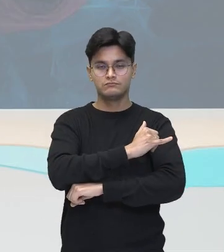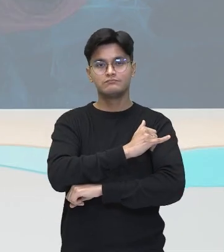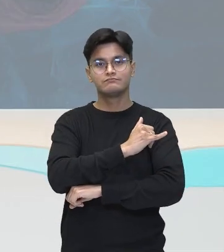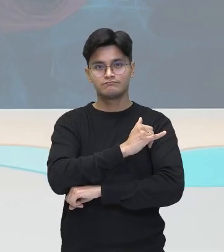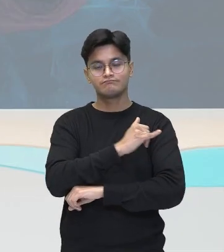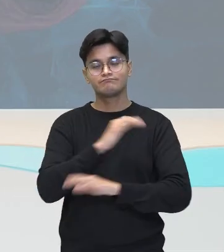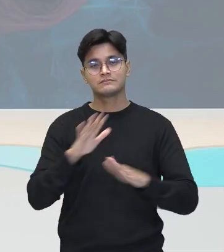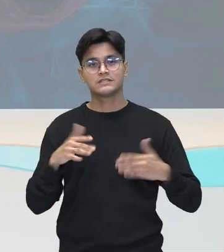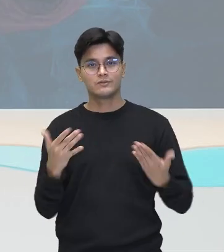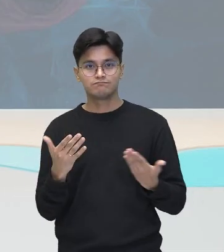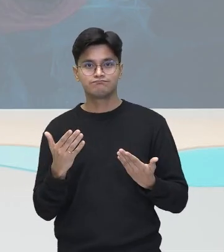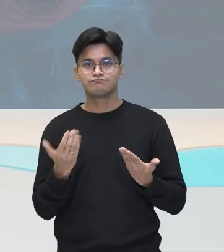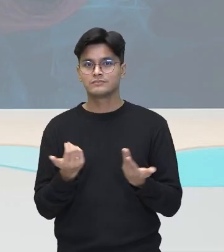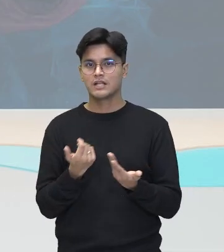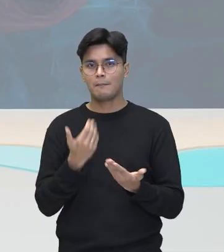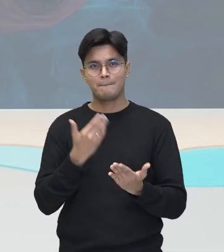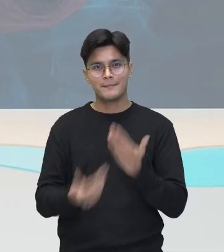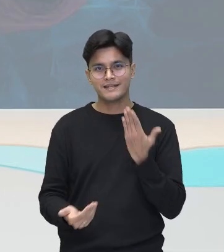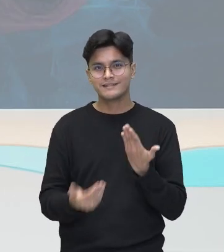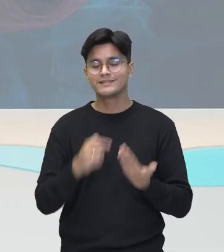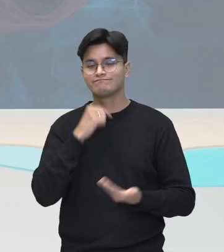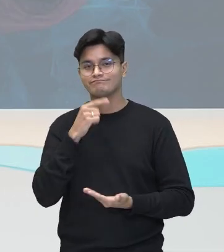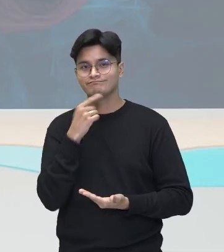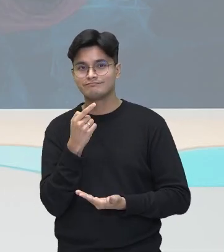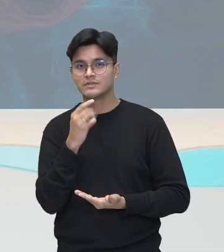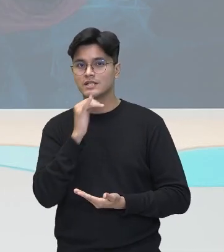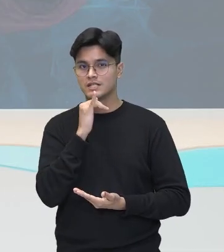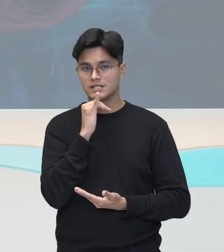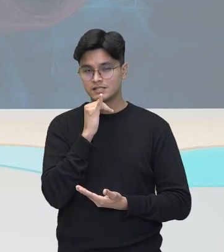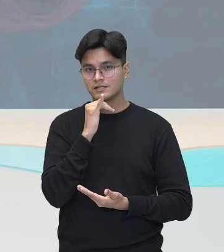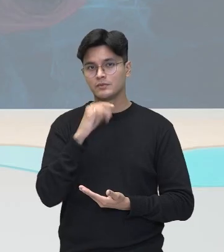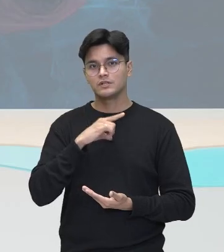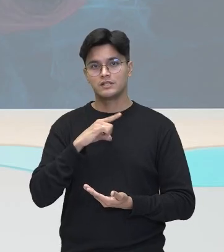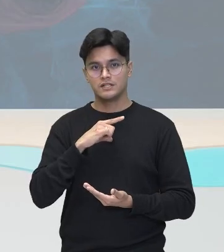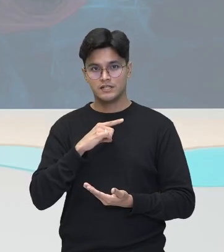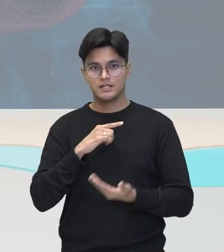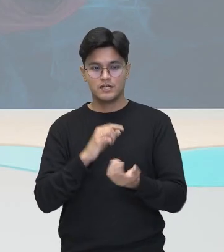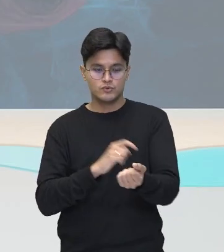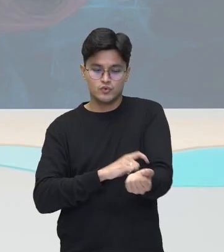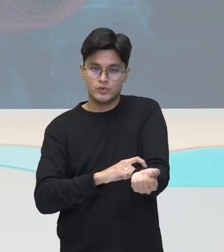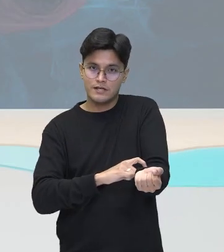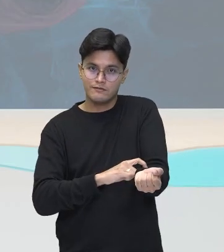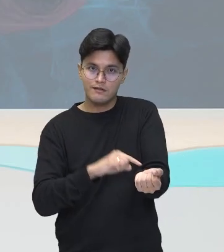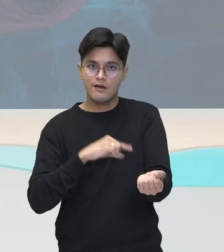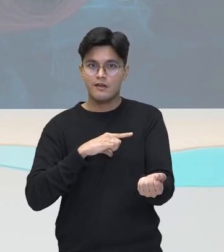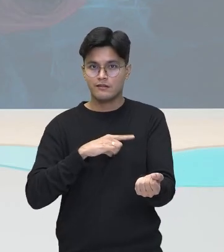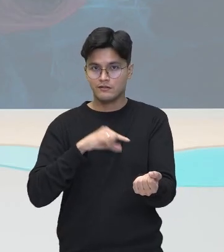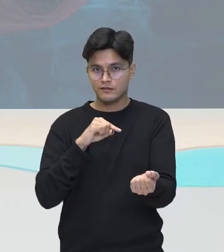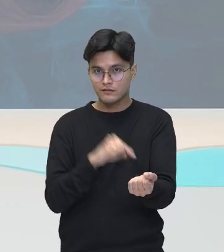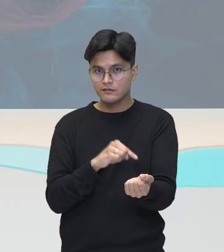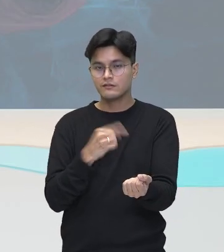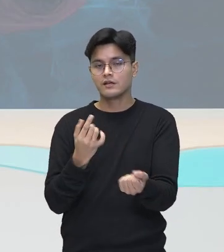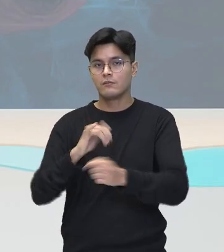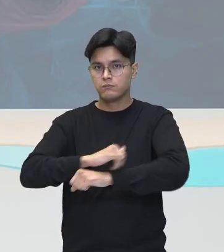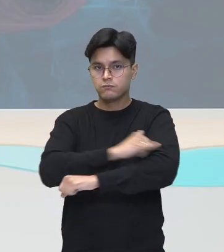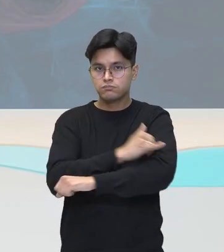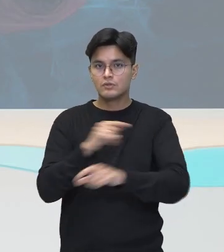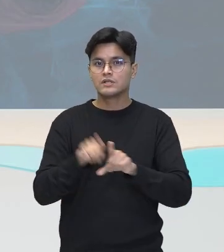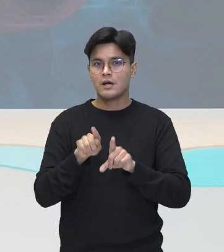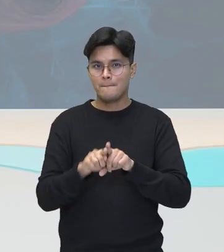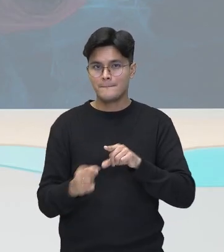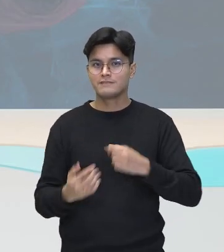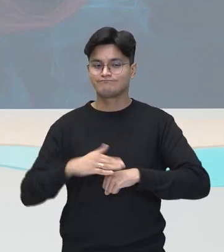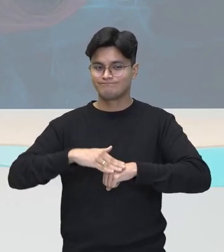consegue ser eliminada. Porque fora a gordura que você tem por fora das artérias, tem a gordura que vai aumentar também na sua circulação. Então, é um